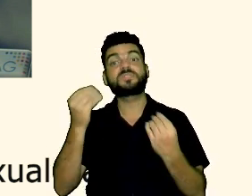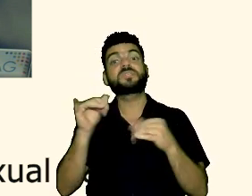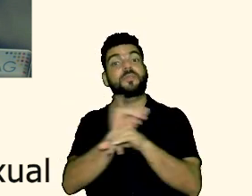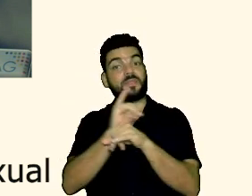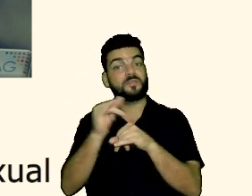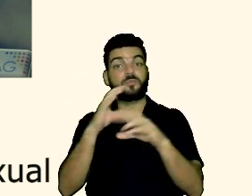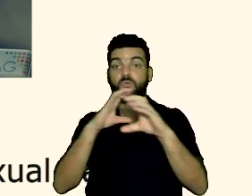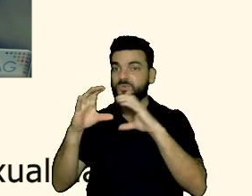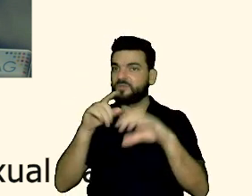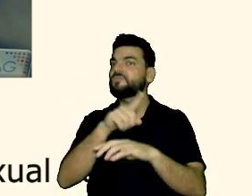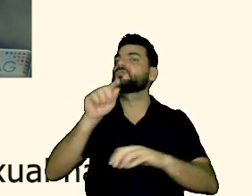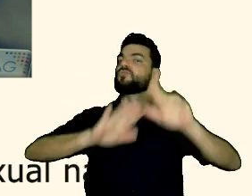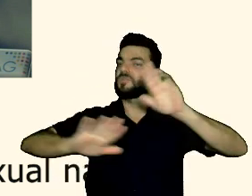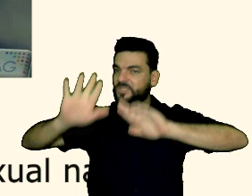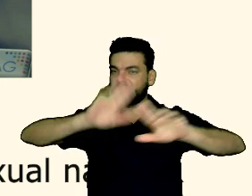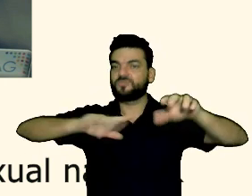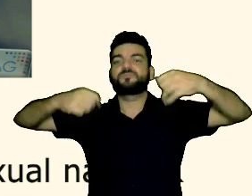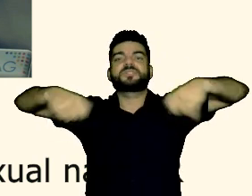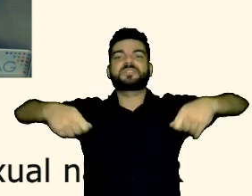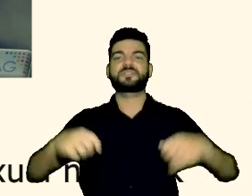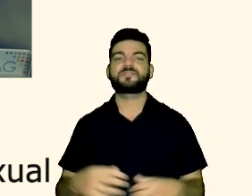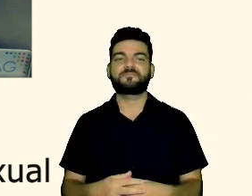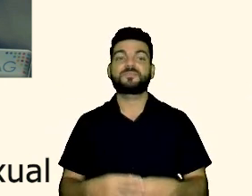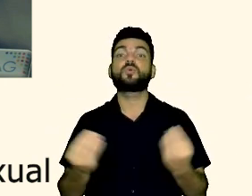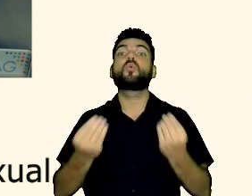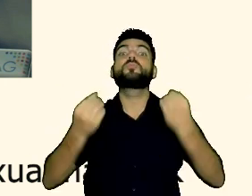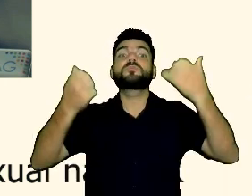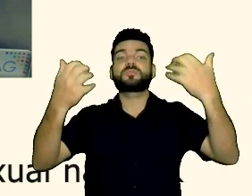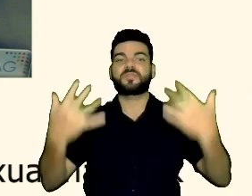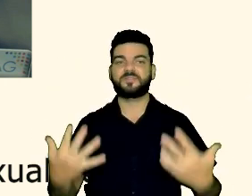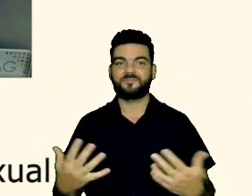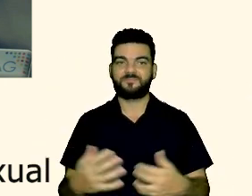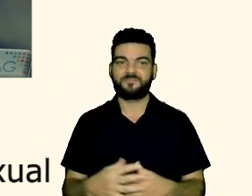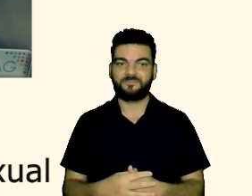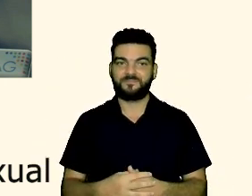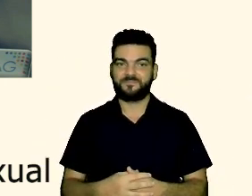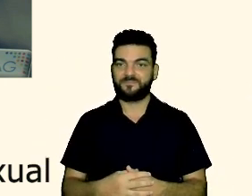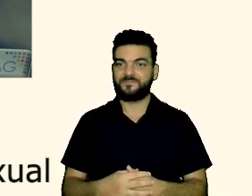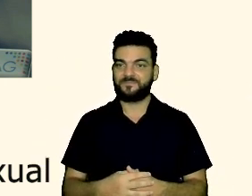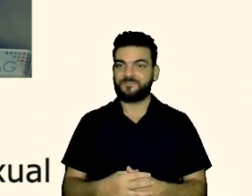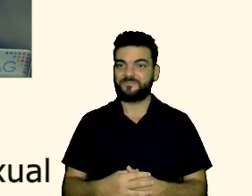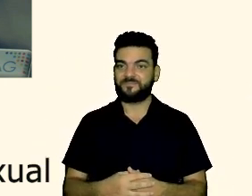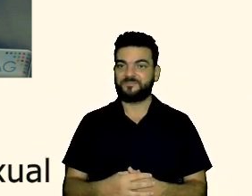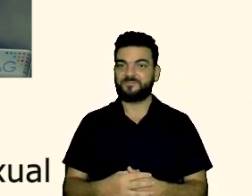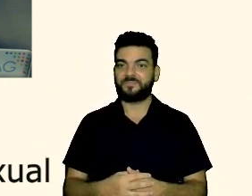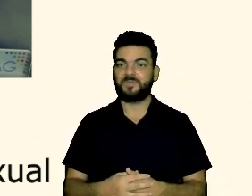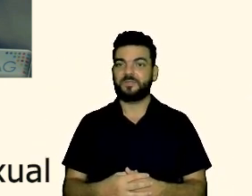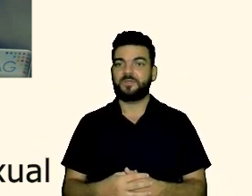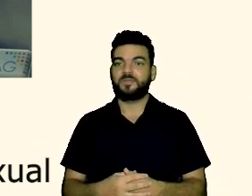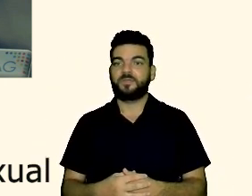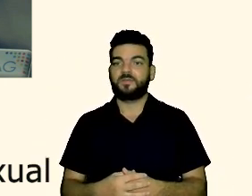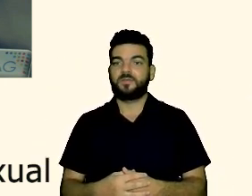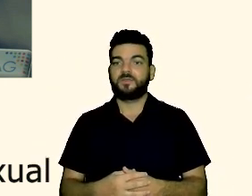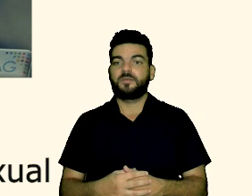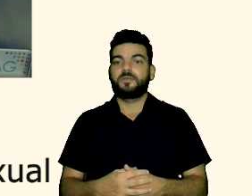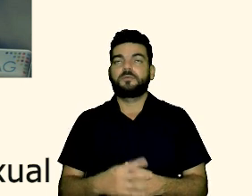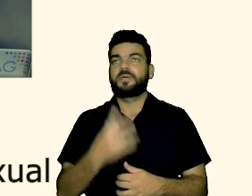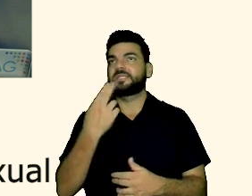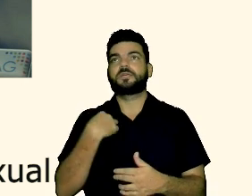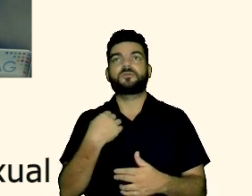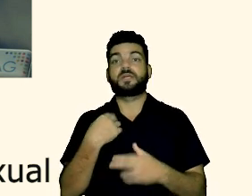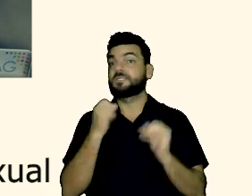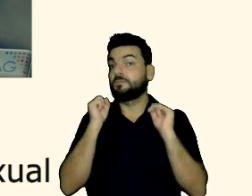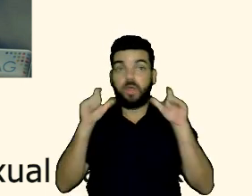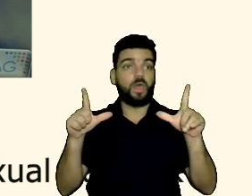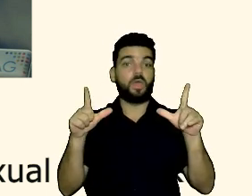palavras. Não precisa ser um movimento totalmente monitorado, porque eu vou perder naturalidade. Então, esse é um